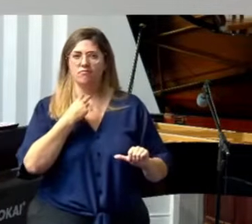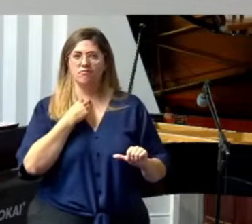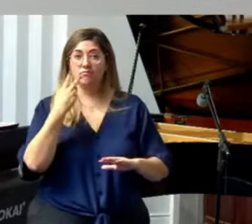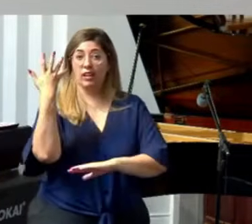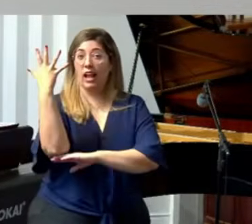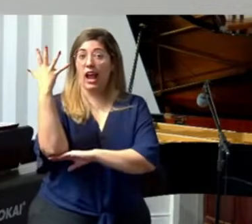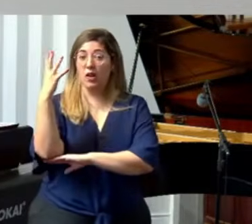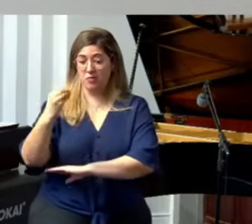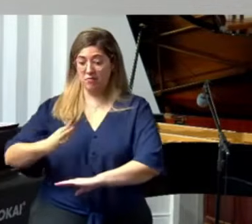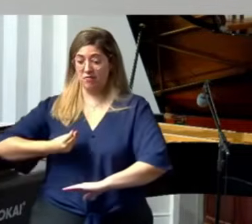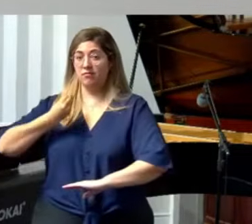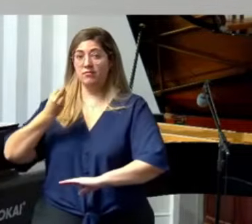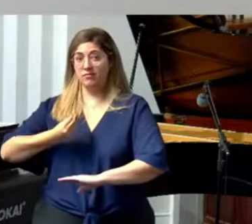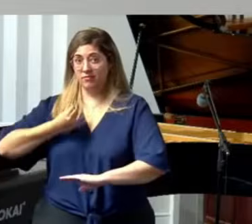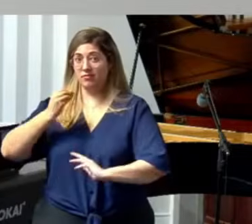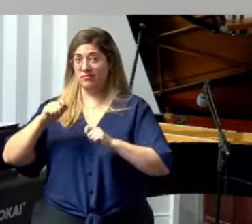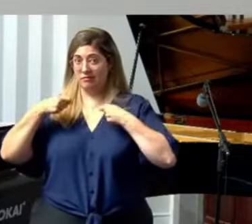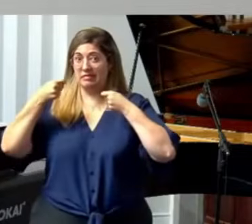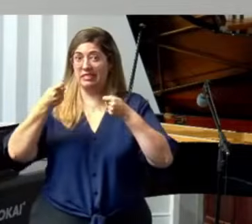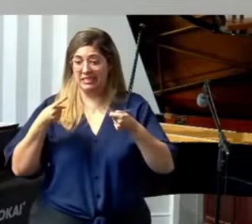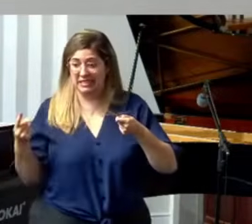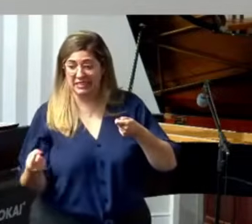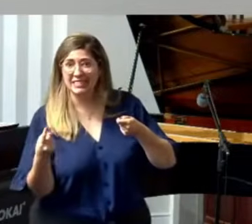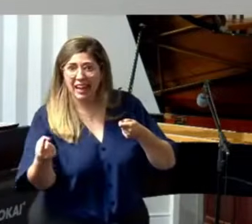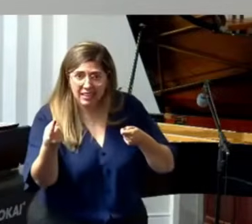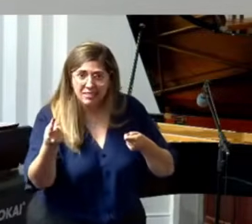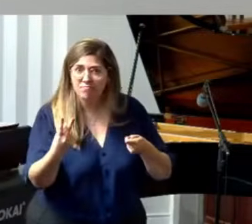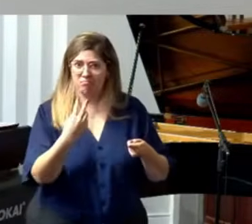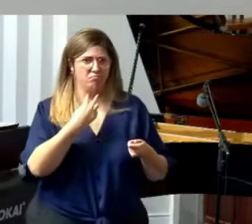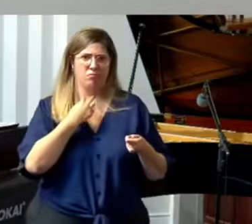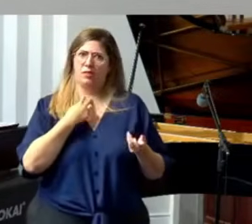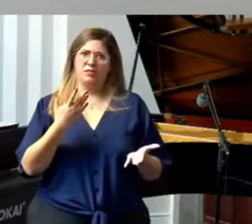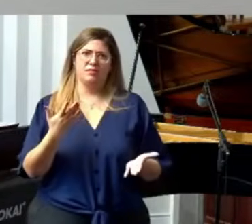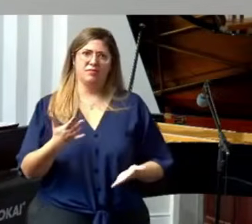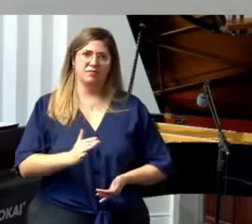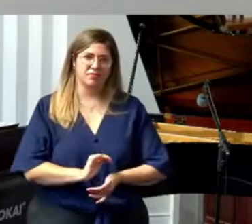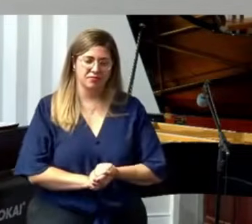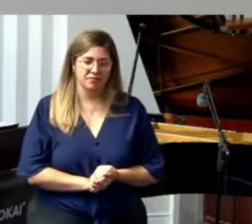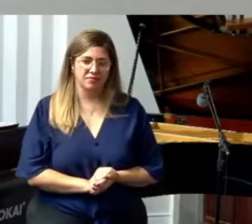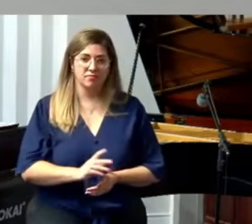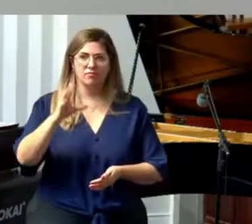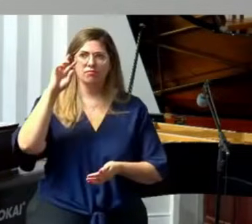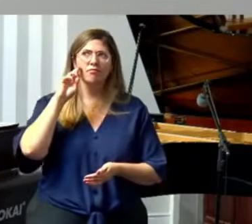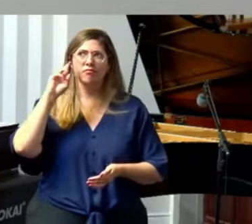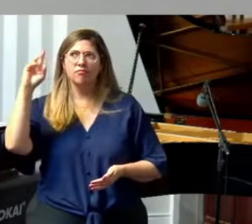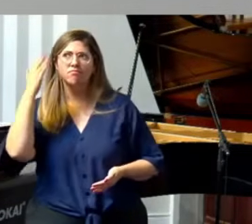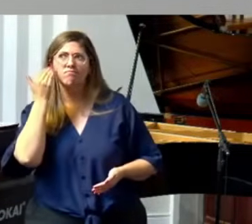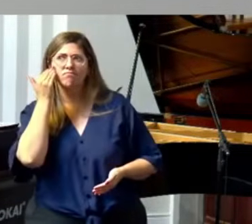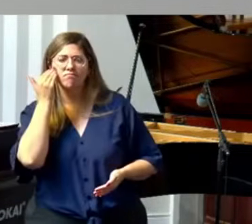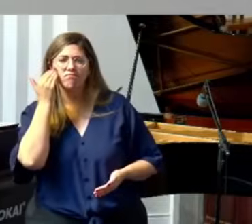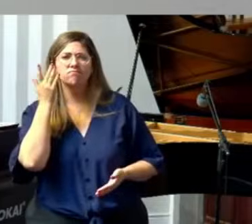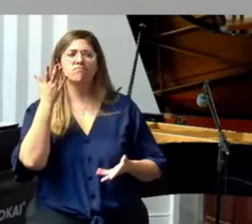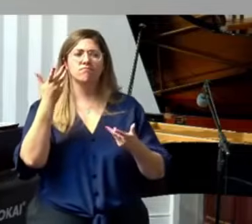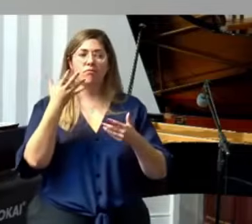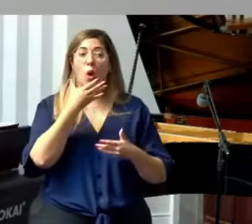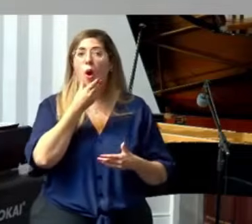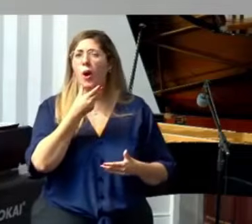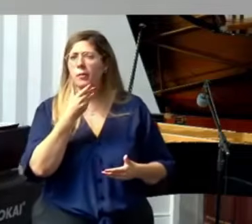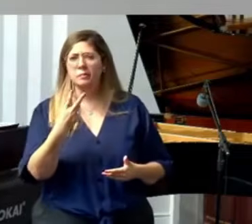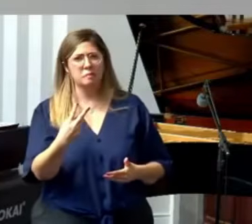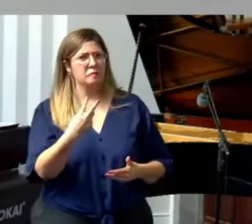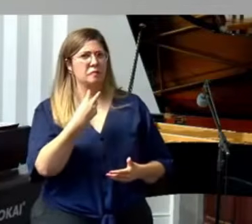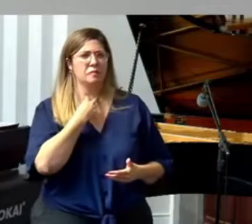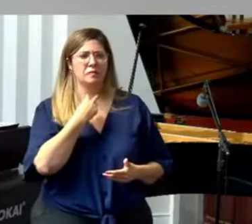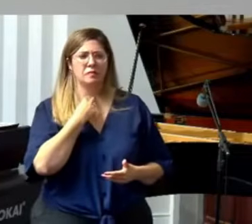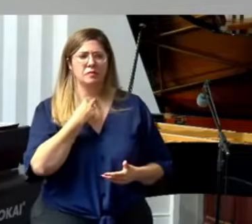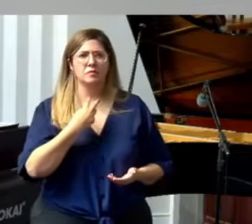do fruto da árvore da vida e então coma e vive eternamente. O Senhor entende que o ser humano não pode